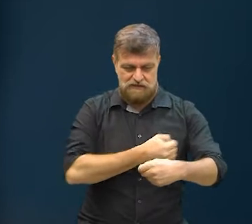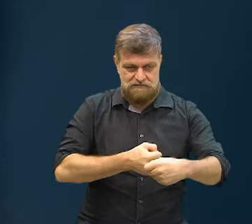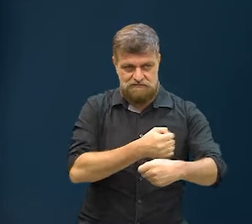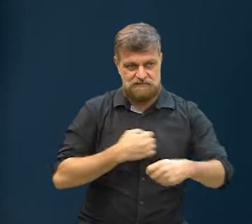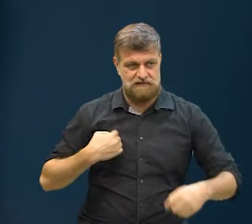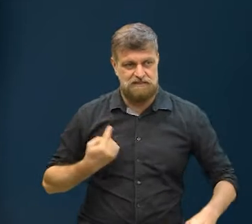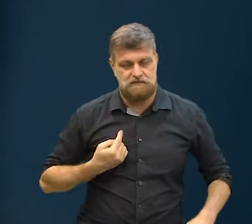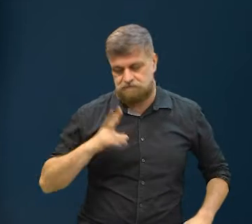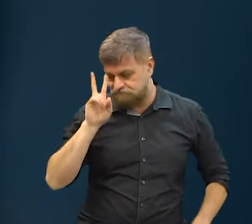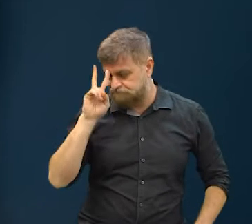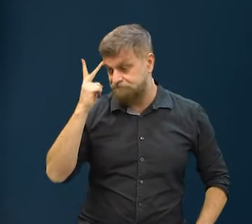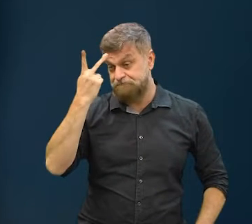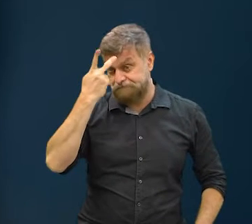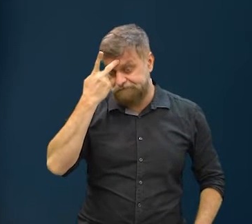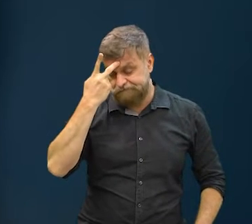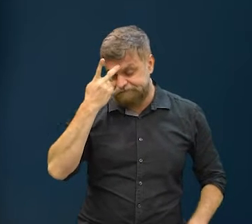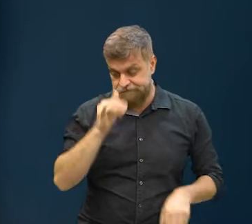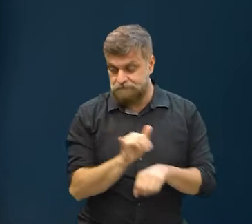se reinventar, né?